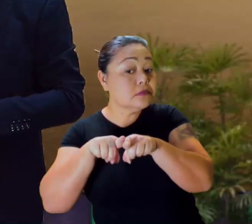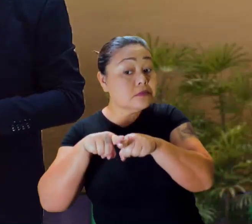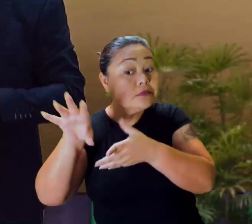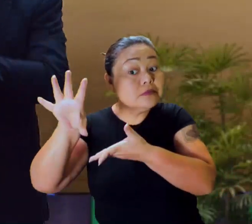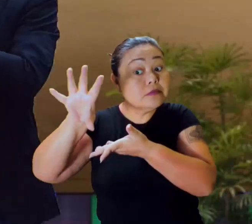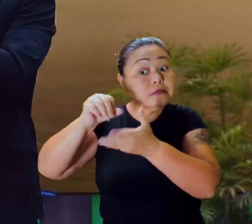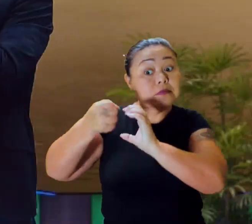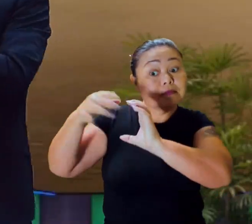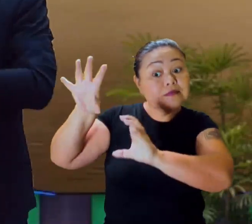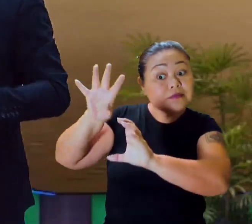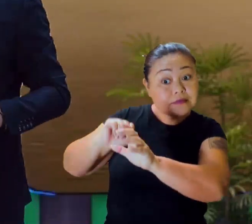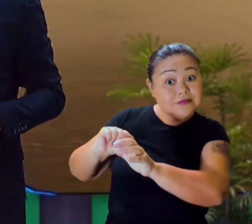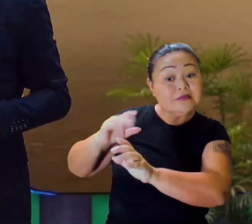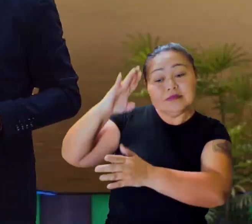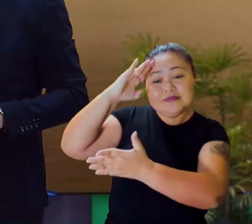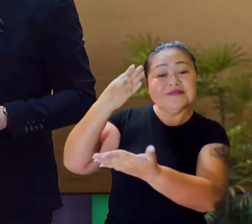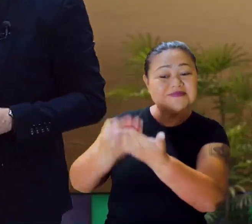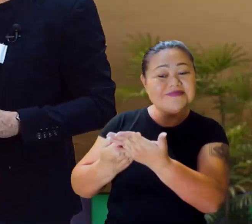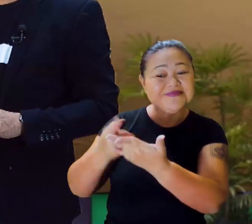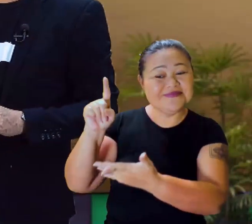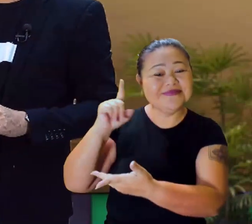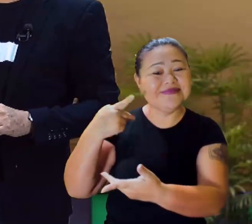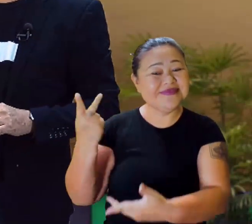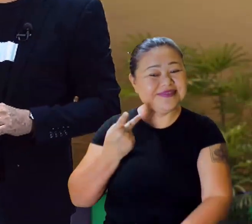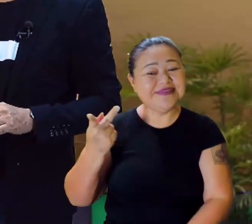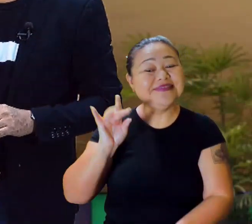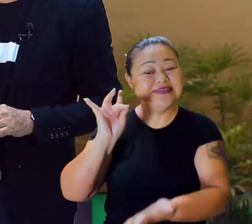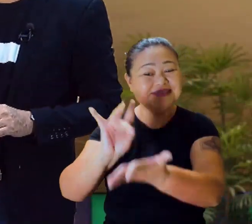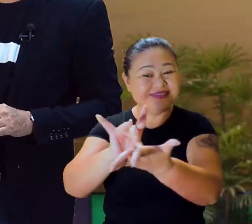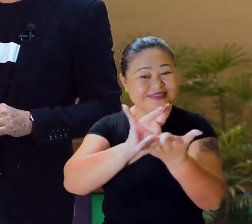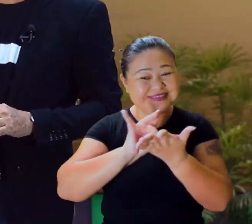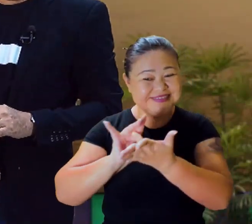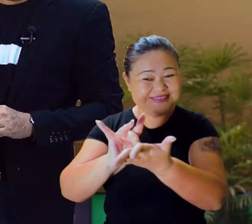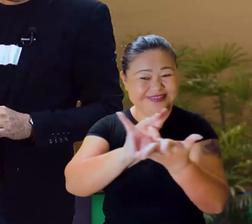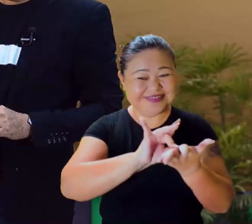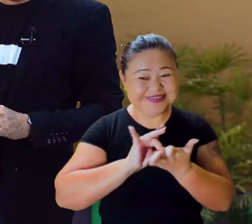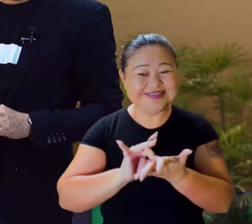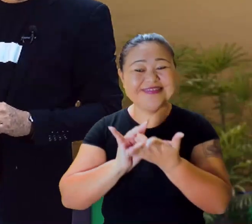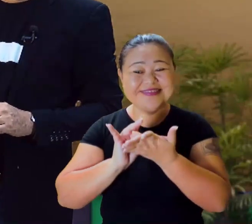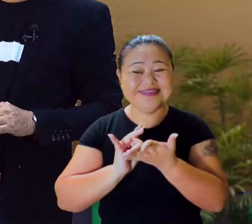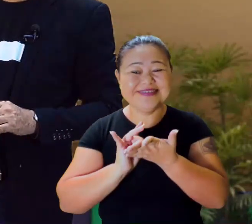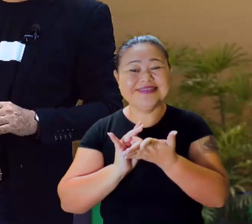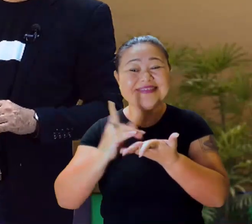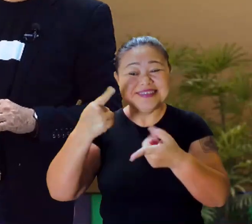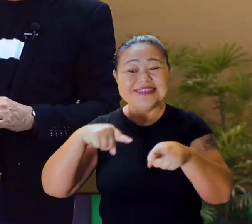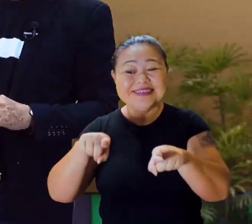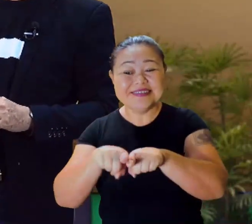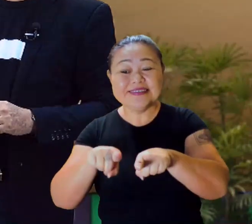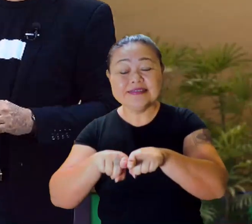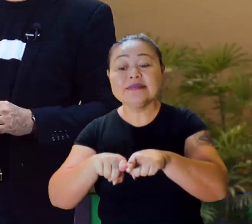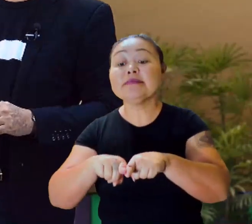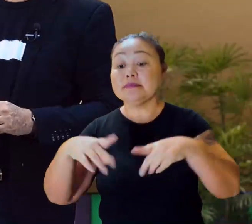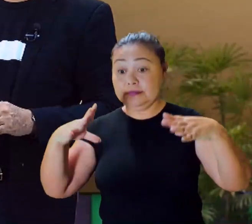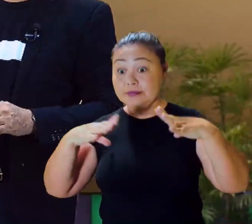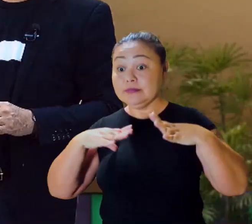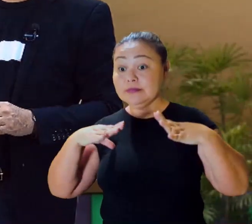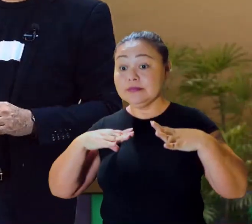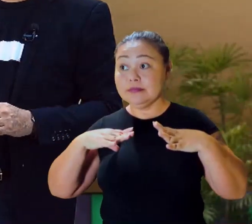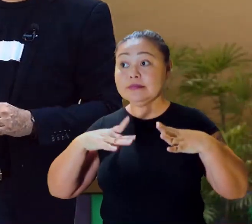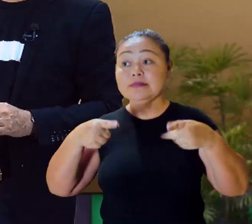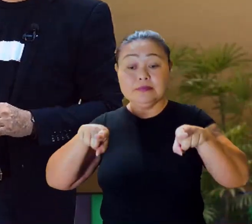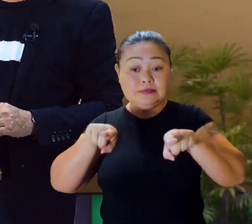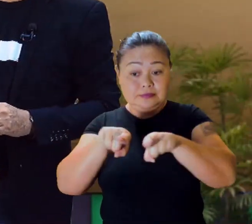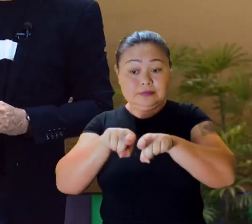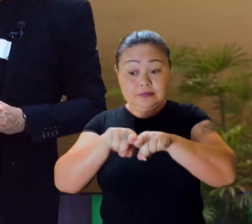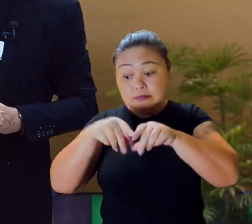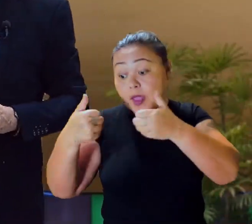mesmas Eu características. acredito nele, hein? Então, é verdade, galera, estou falando a verdade. Então, a cidade